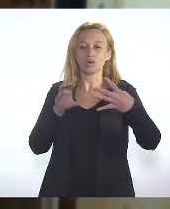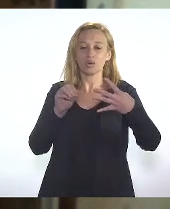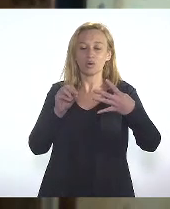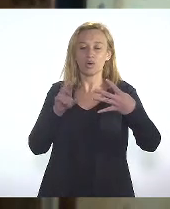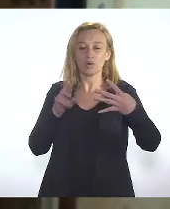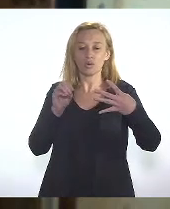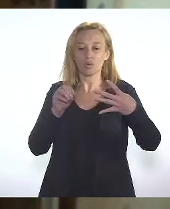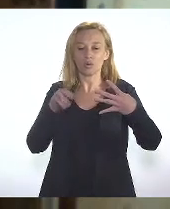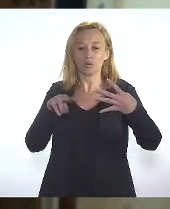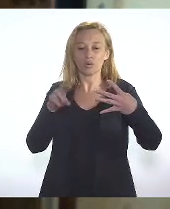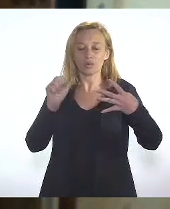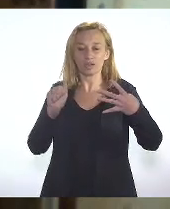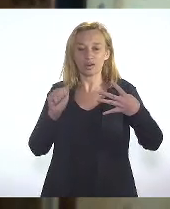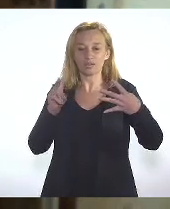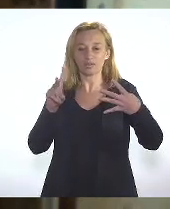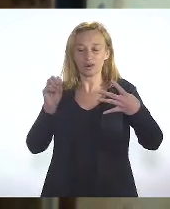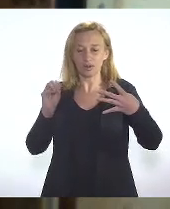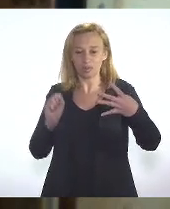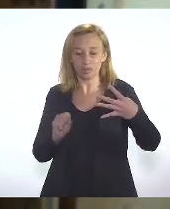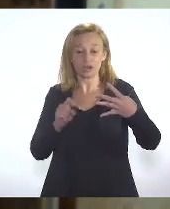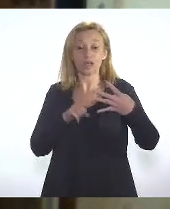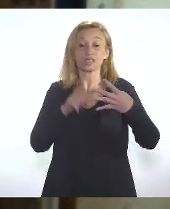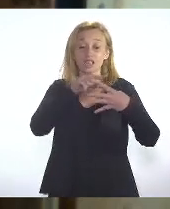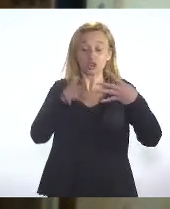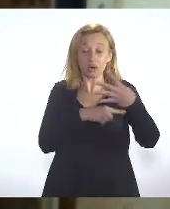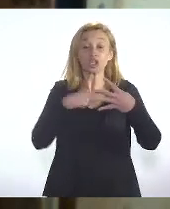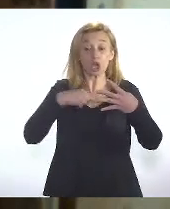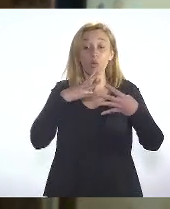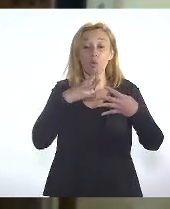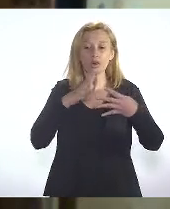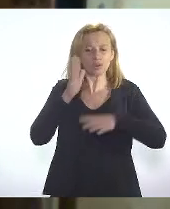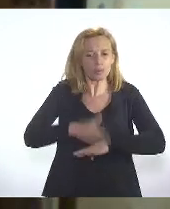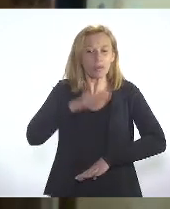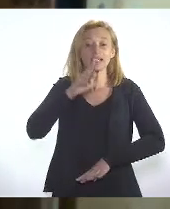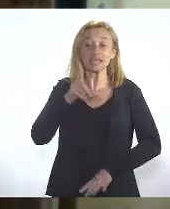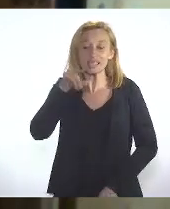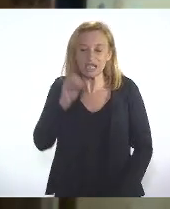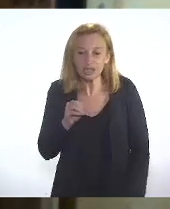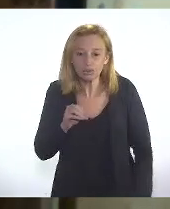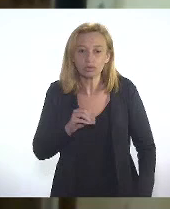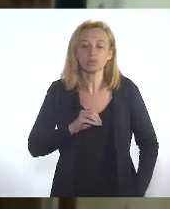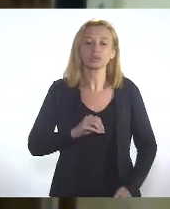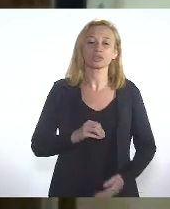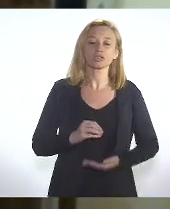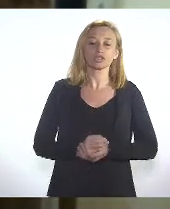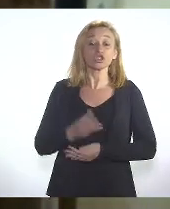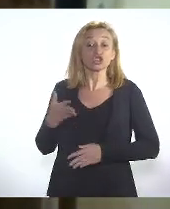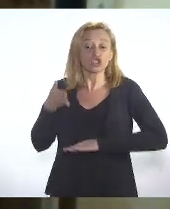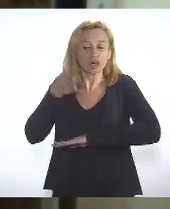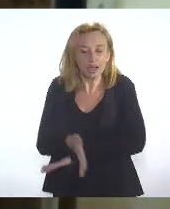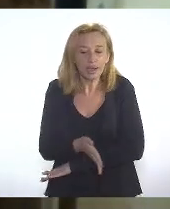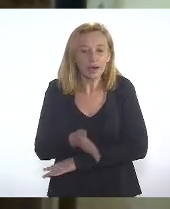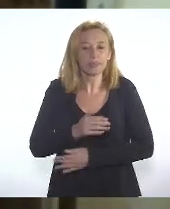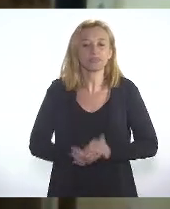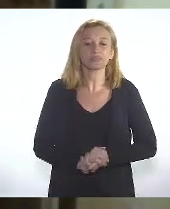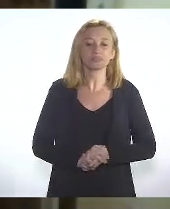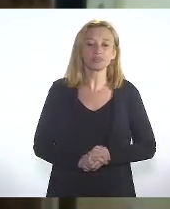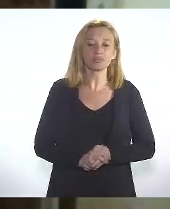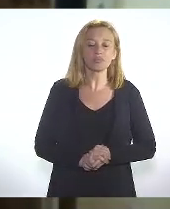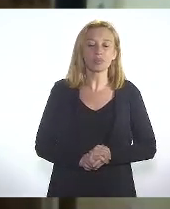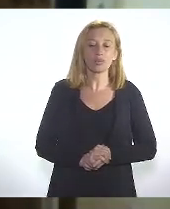que eu conheço. Né? Porque quanto mais cedo isso vier, é a única forma